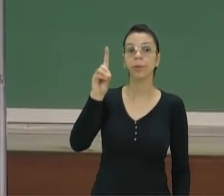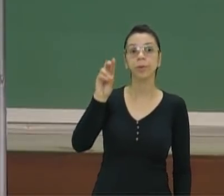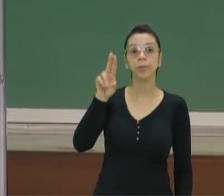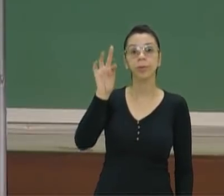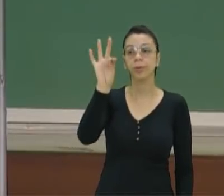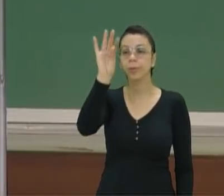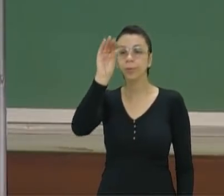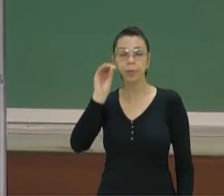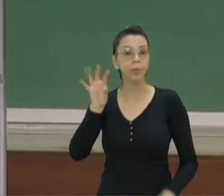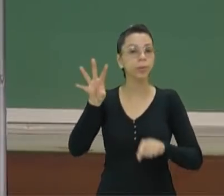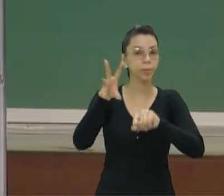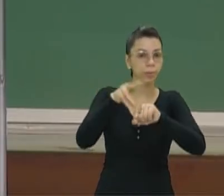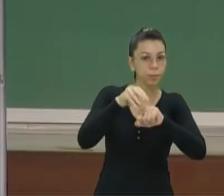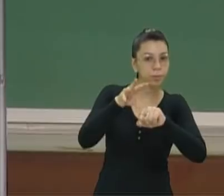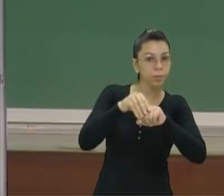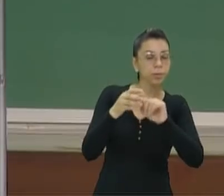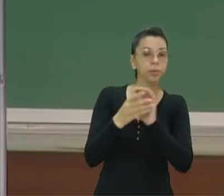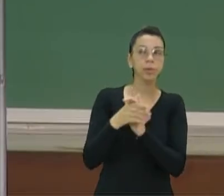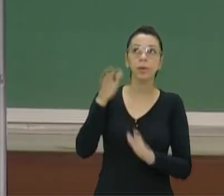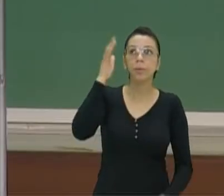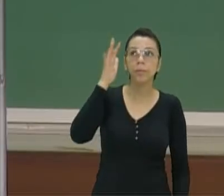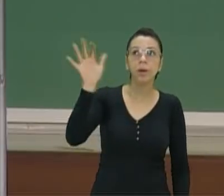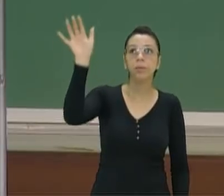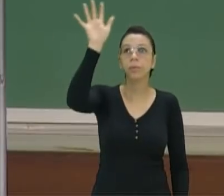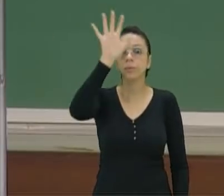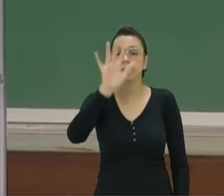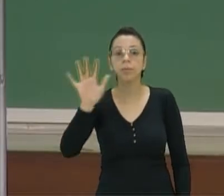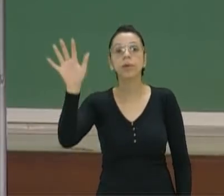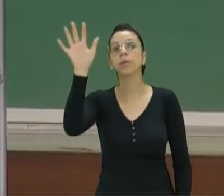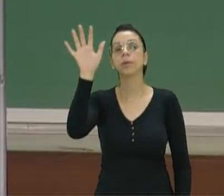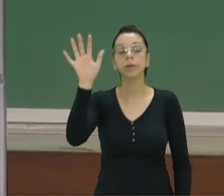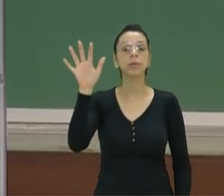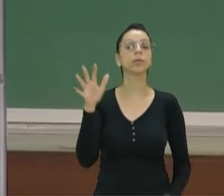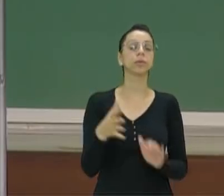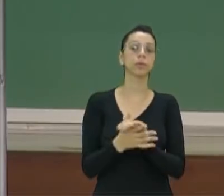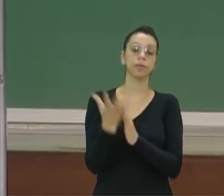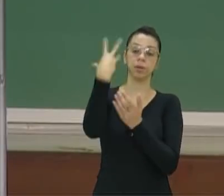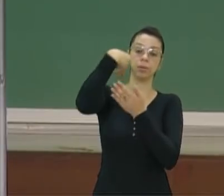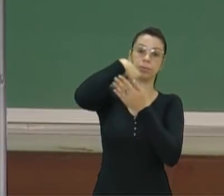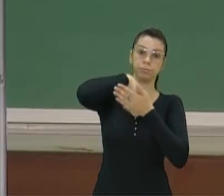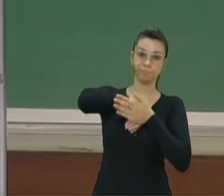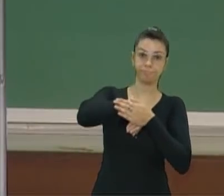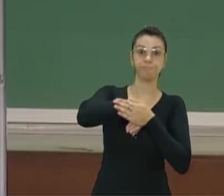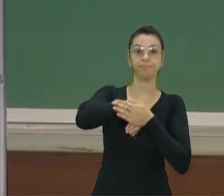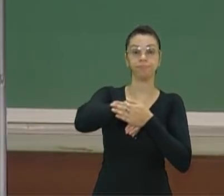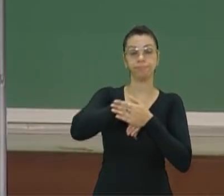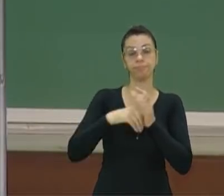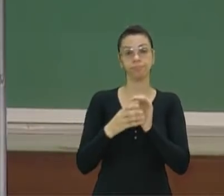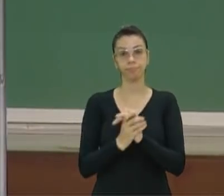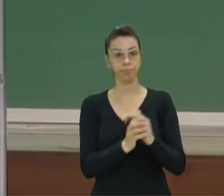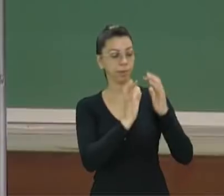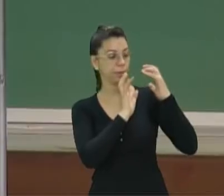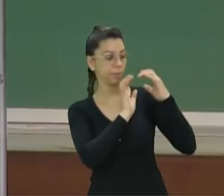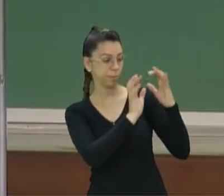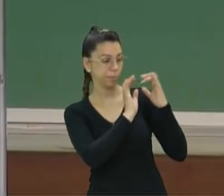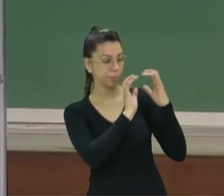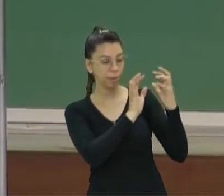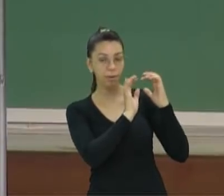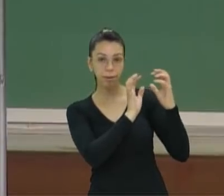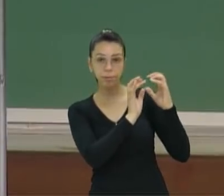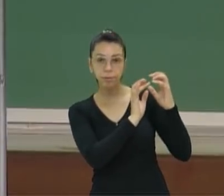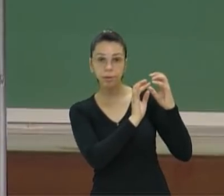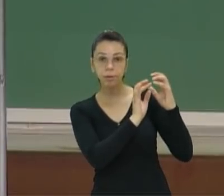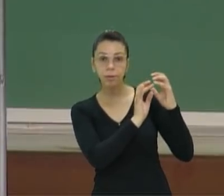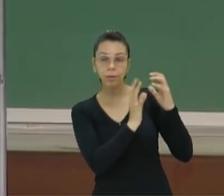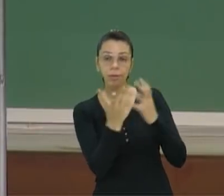então, vai ser uma memória, vai ser uma lembrança, algo que permanece em você, que comumente a gente atribui à mente, ao cérebro. Por